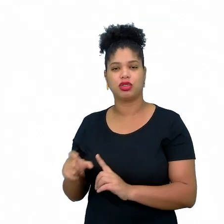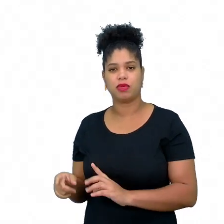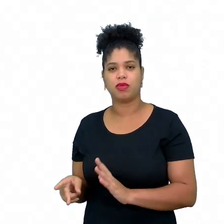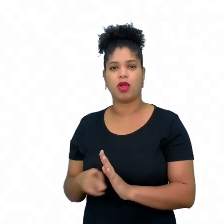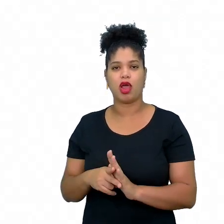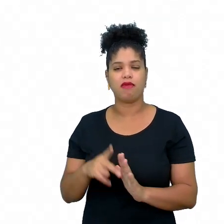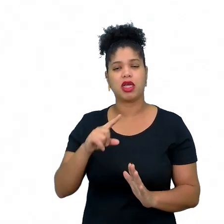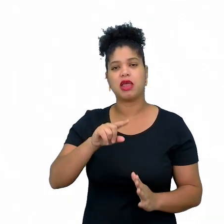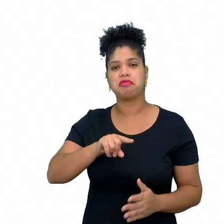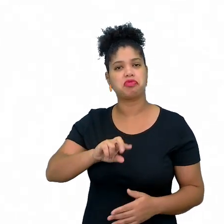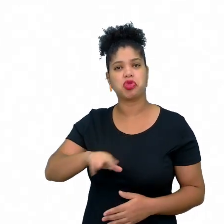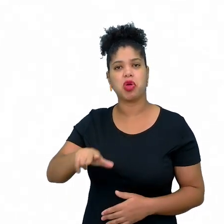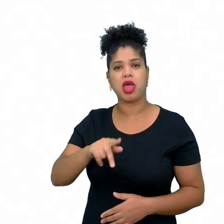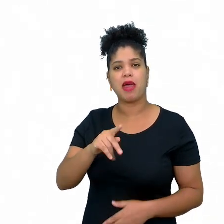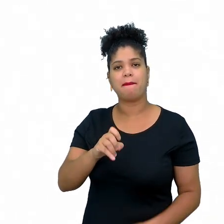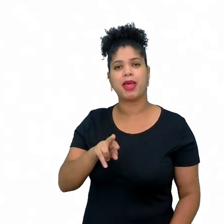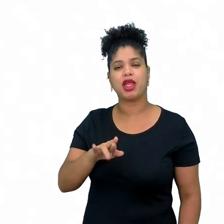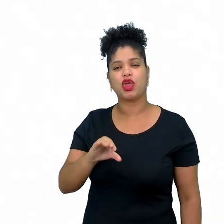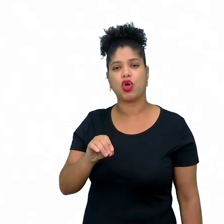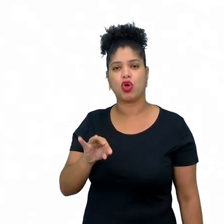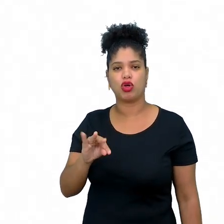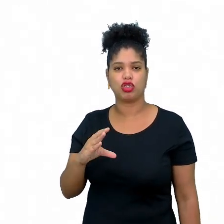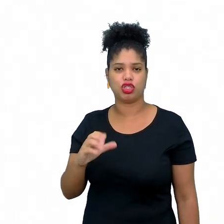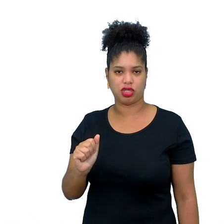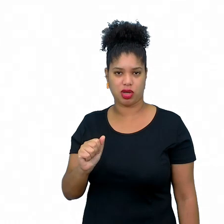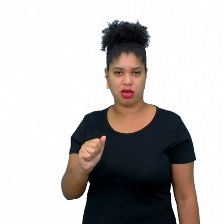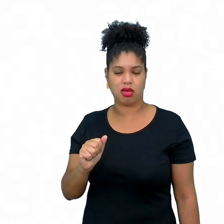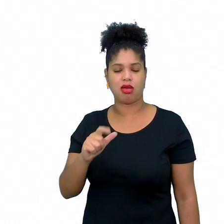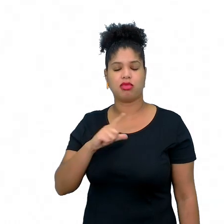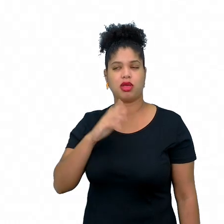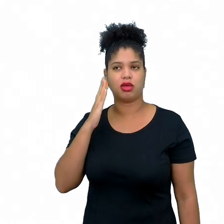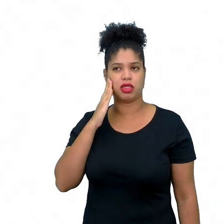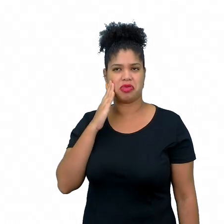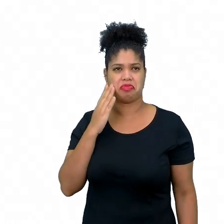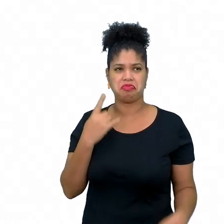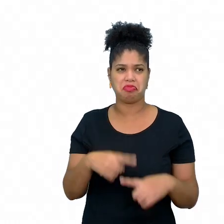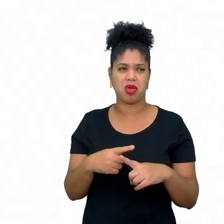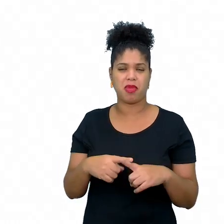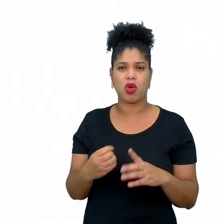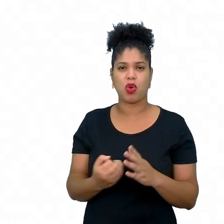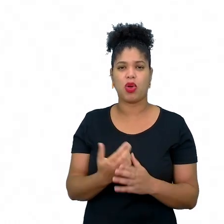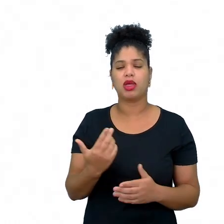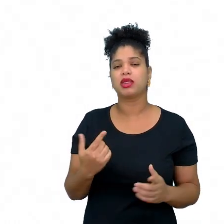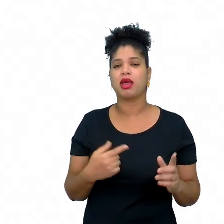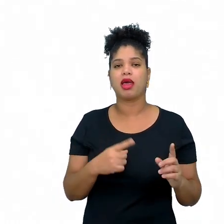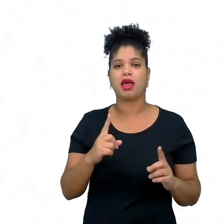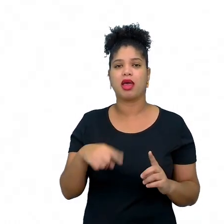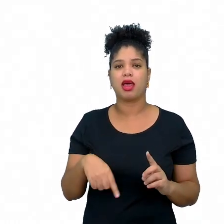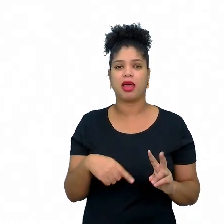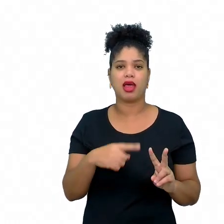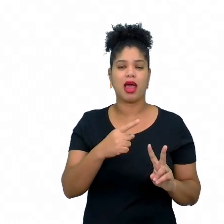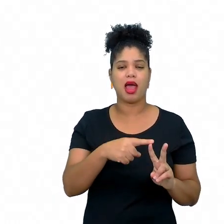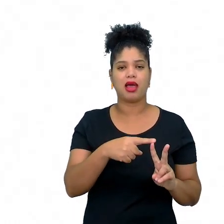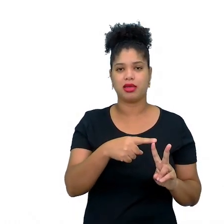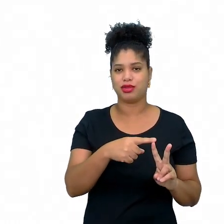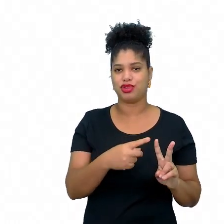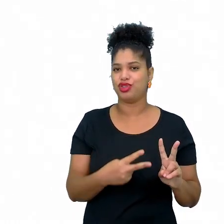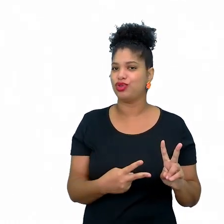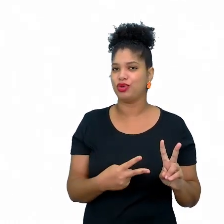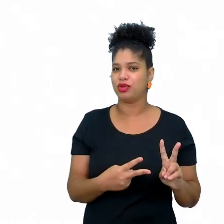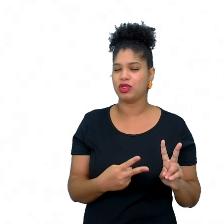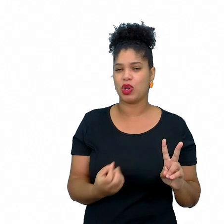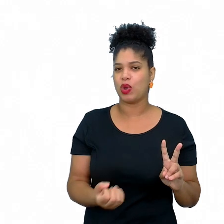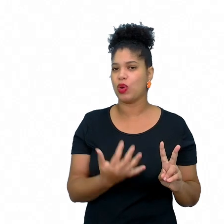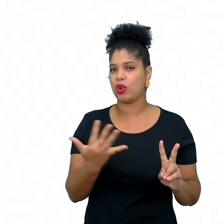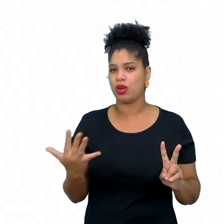não periódicas, né? Aí vem aquela discussão, quanto é a raiz de 2, e assim você pode promover em sala